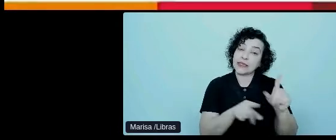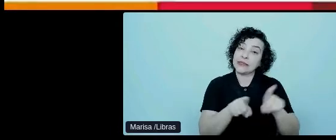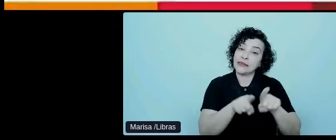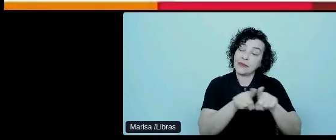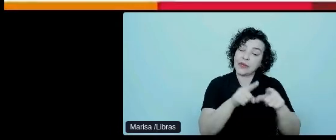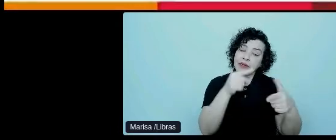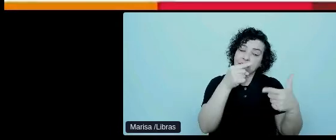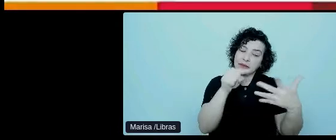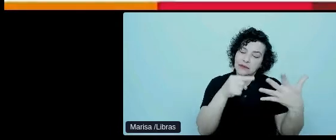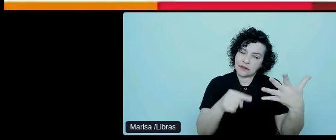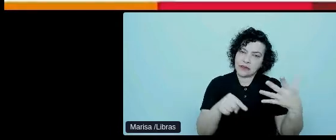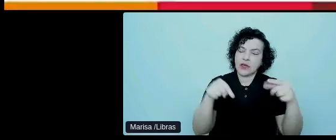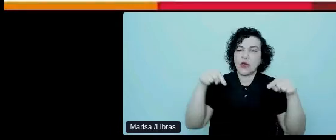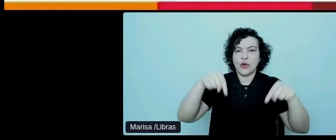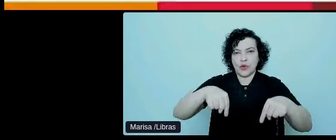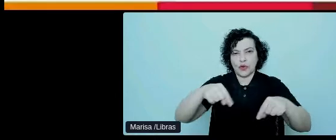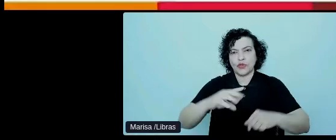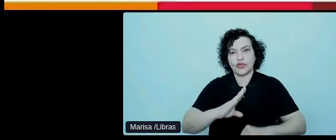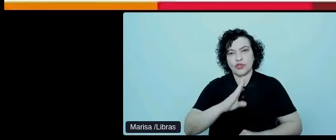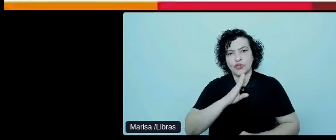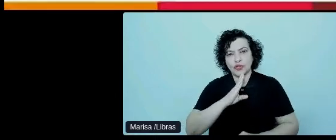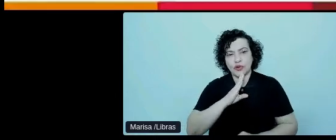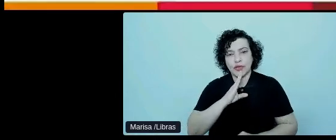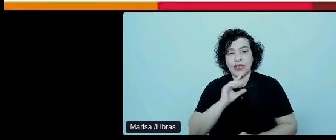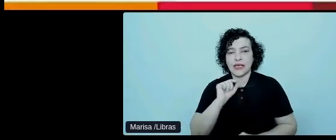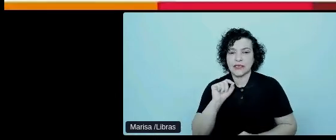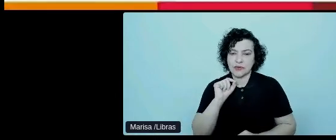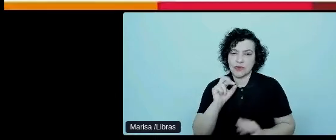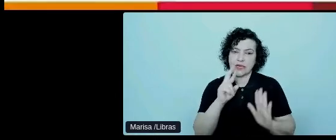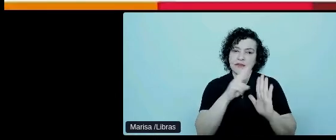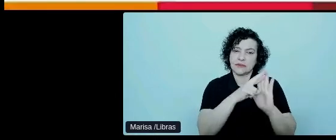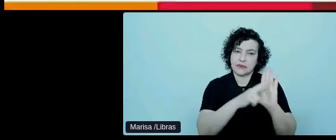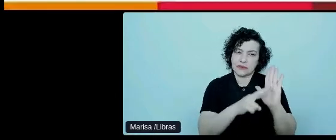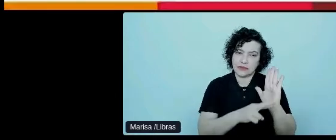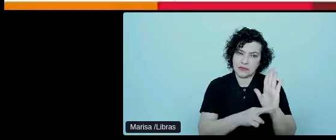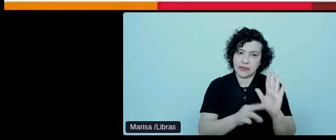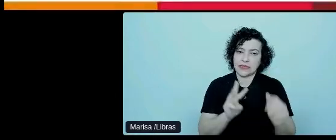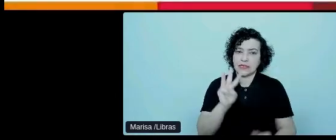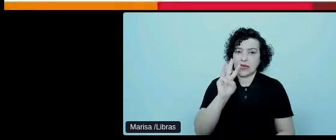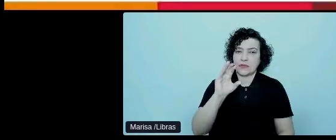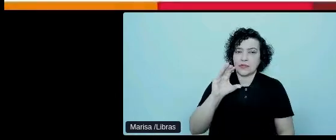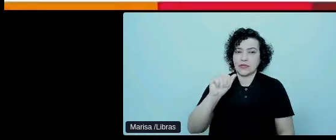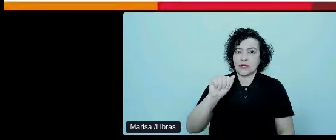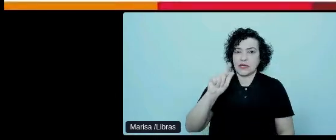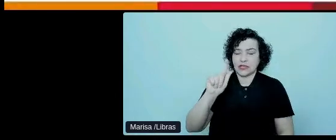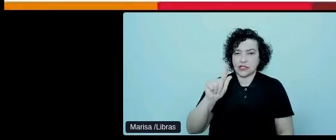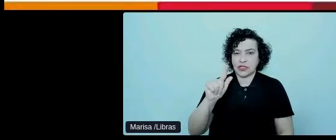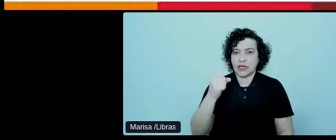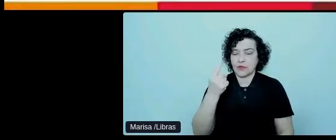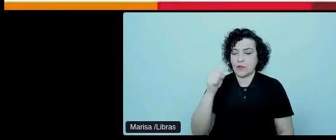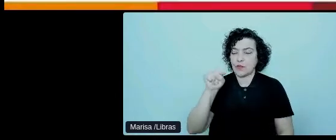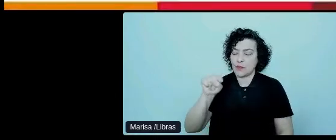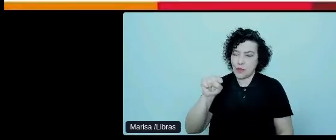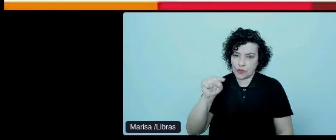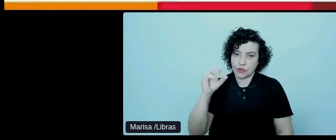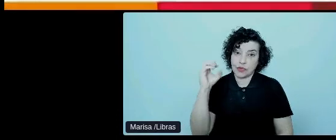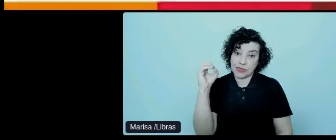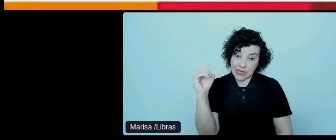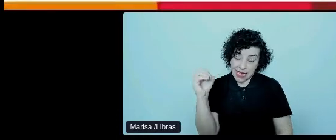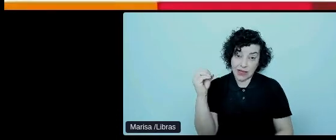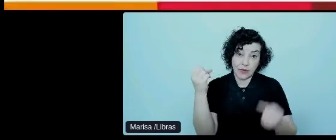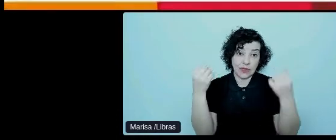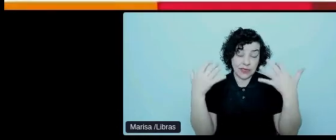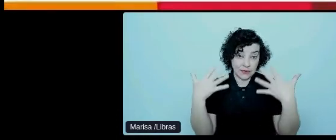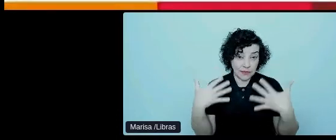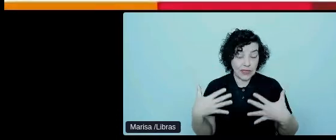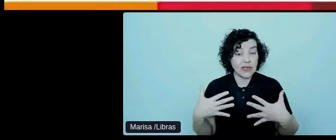nós conhecemos hoje em questão das diretrizes, que a WCAG 2.0 ela traz, 2.0 e 2.1. Então, a gente